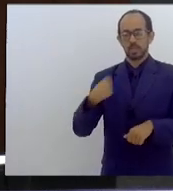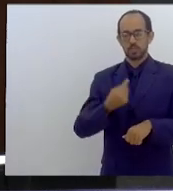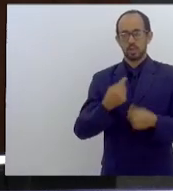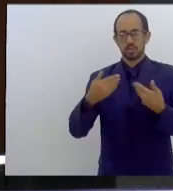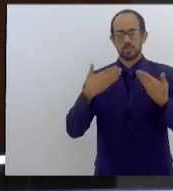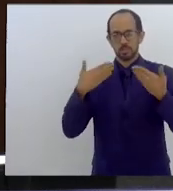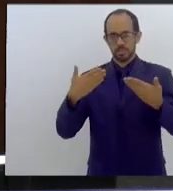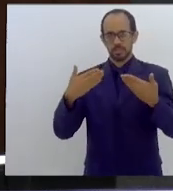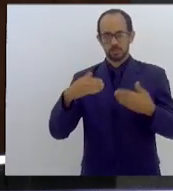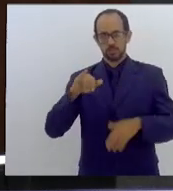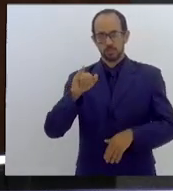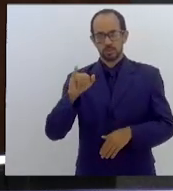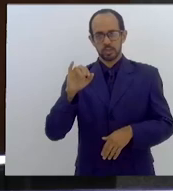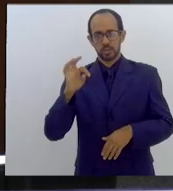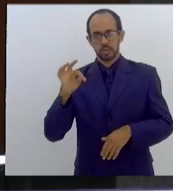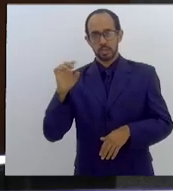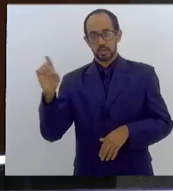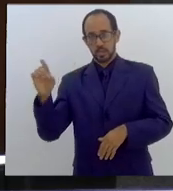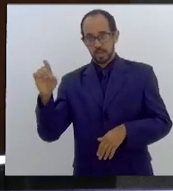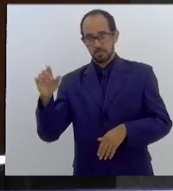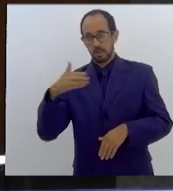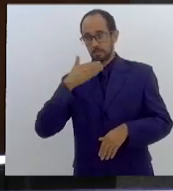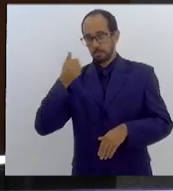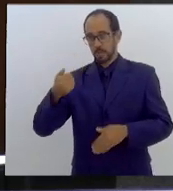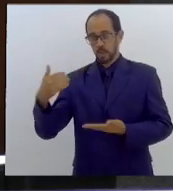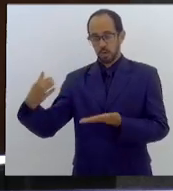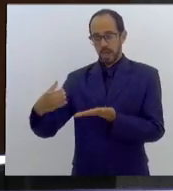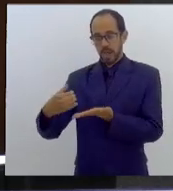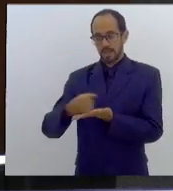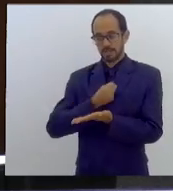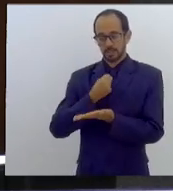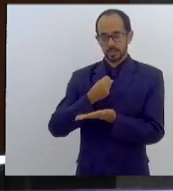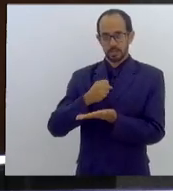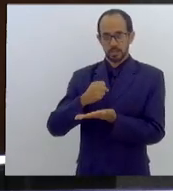ITD para melhorar a receita.